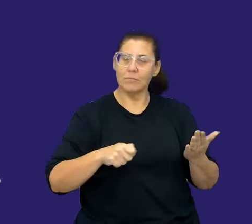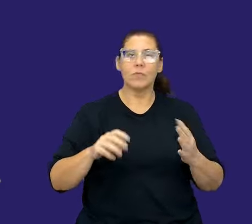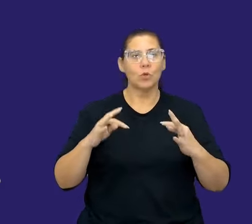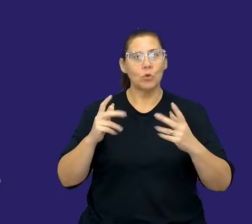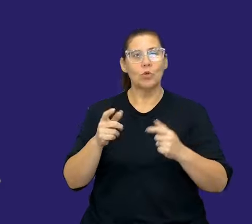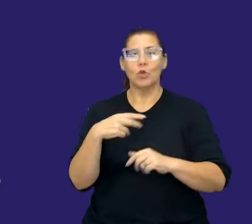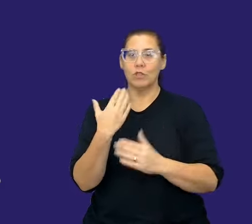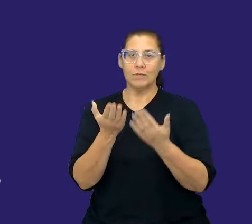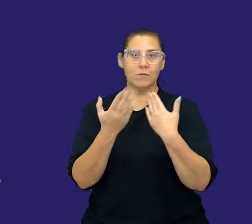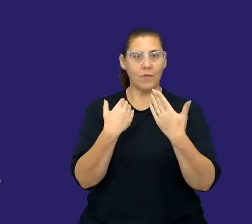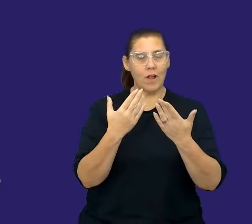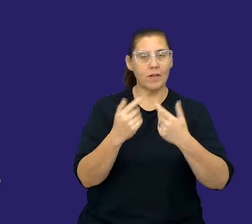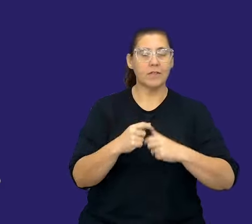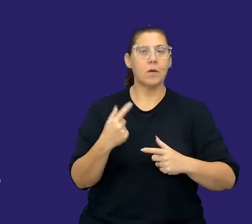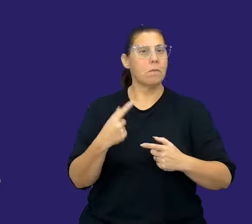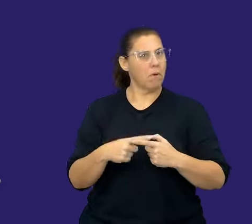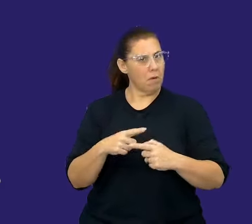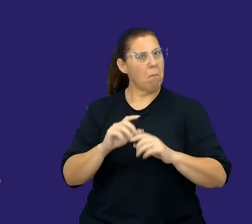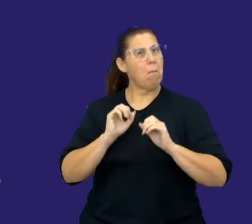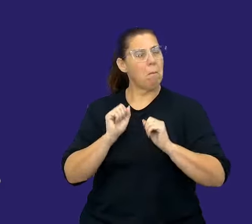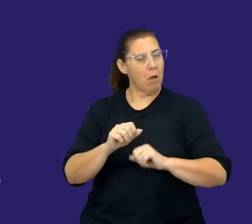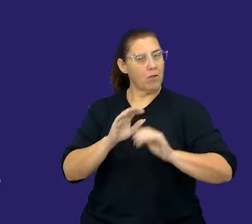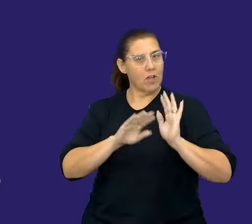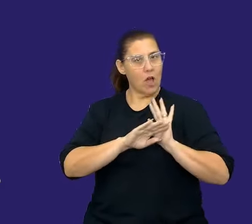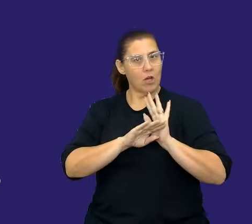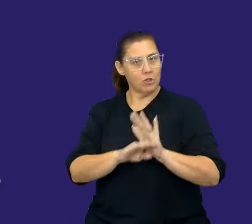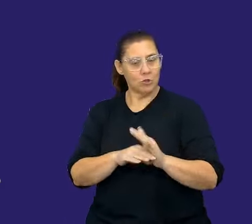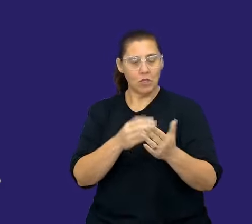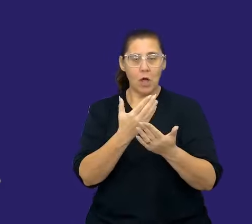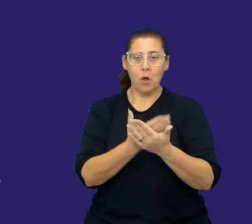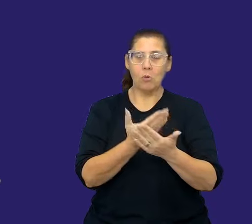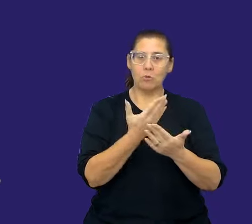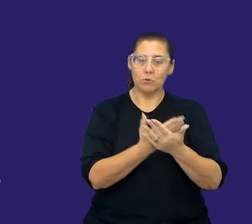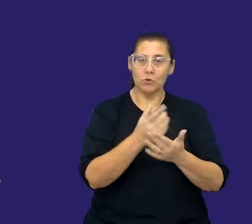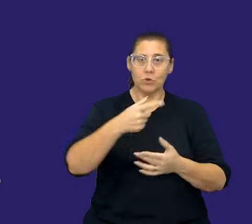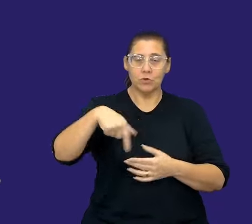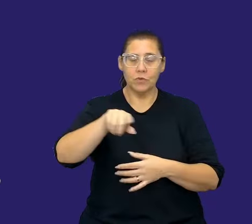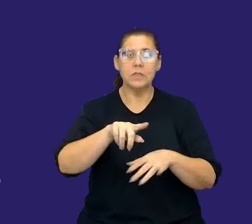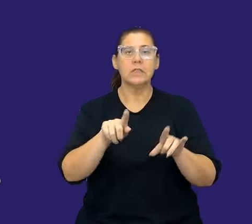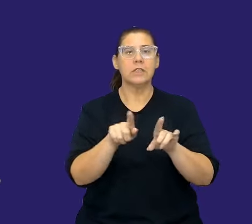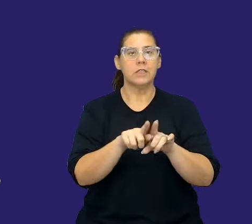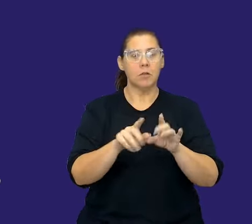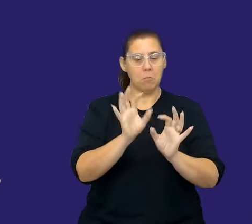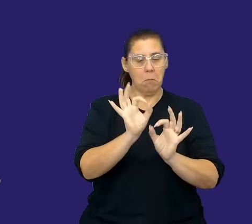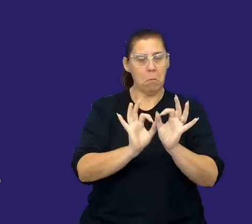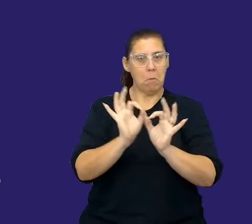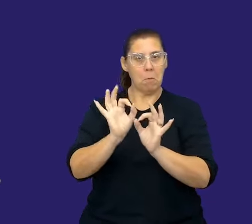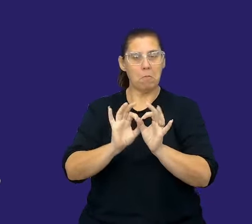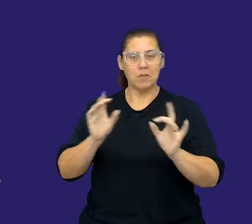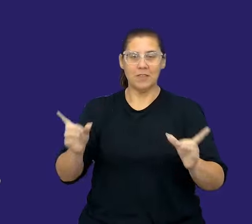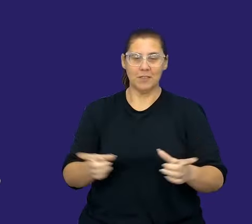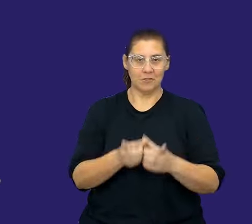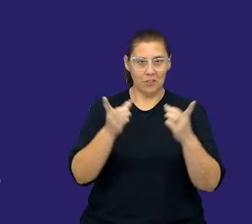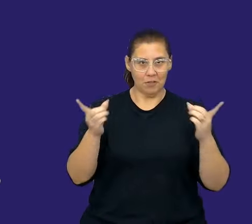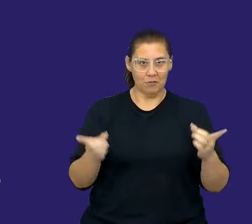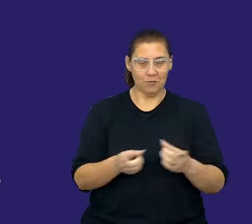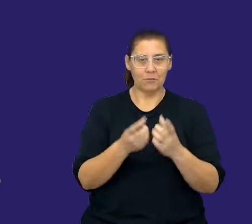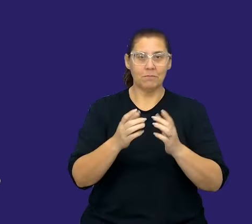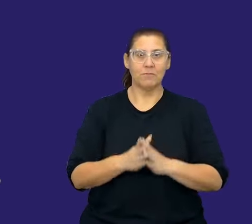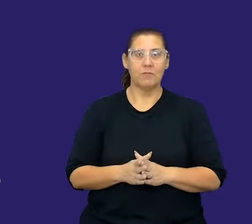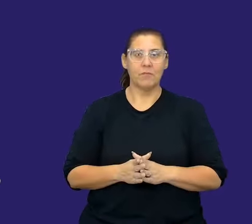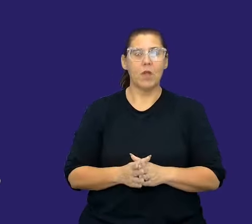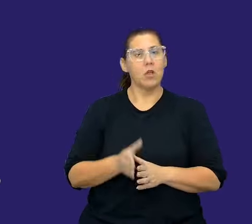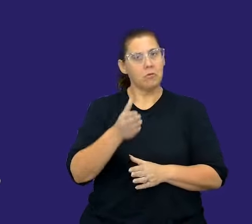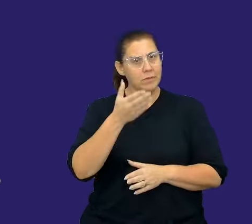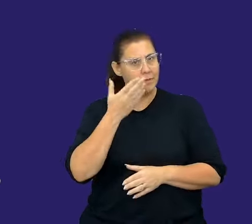nossa conversa, porque isso pode favorecer o seu estudo e também o seu planejamento didático. Como